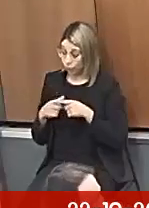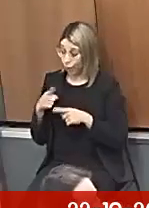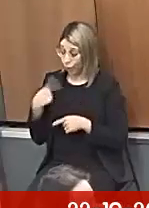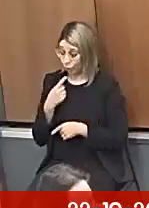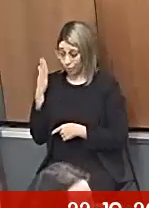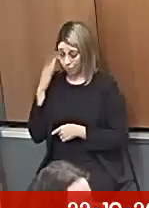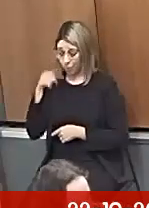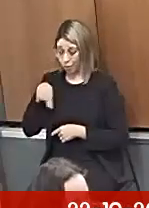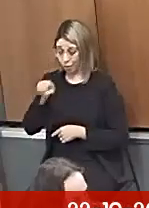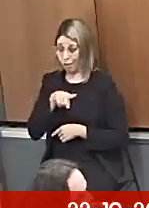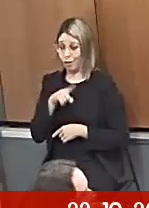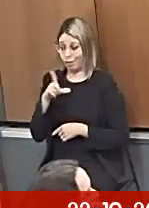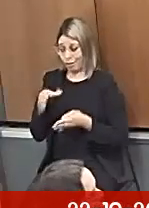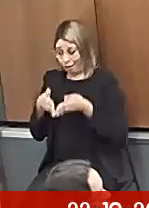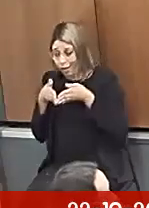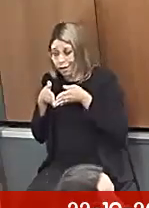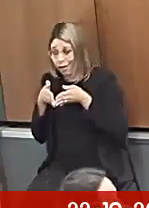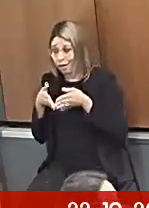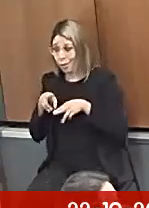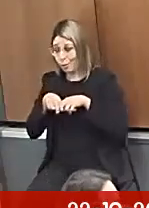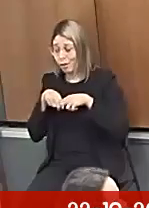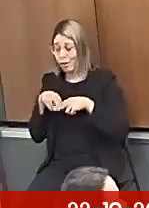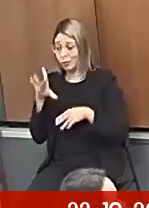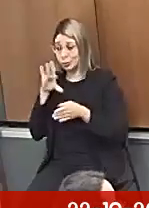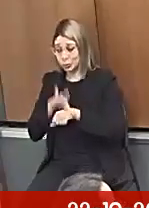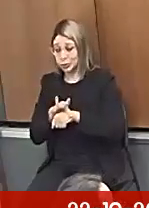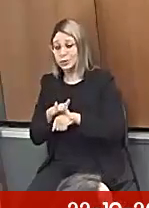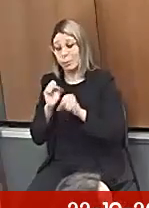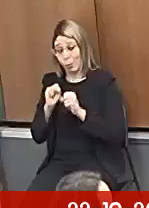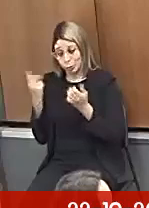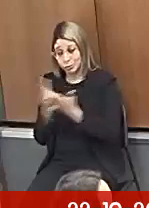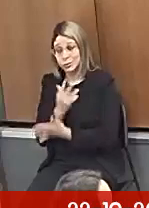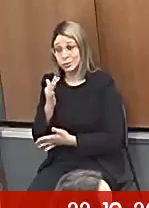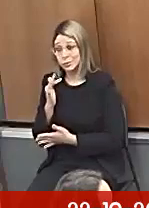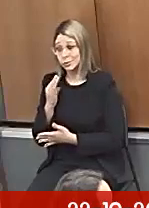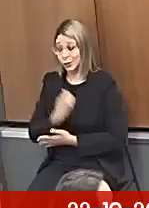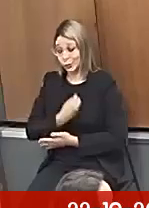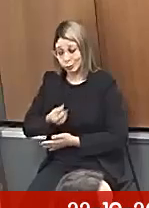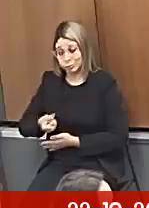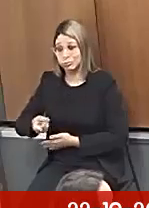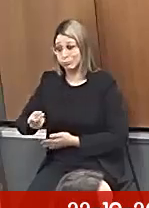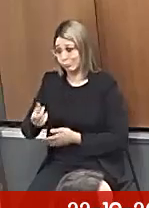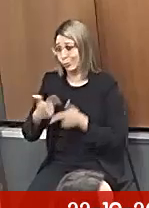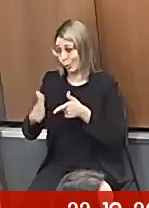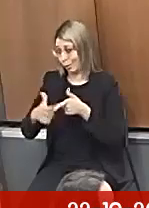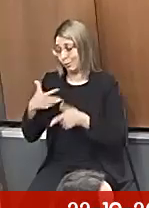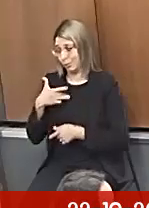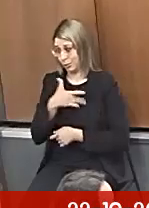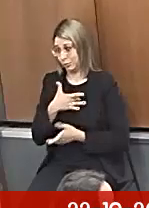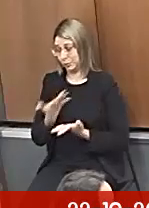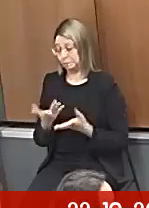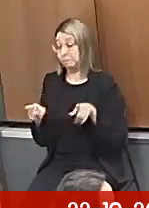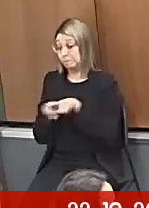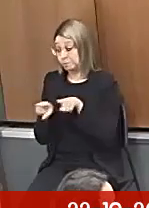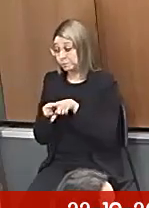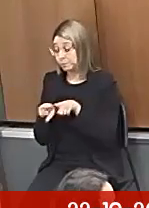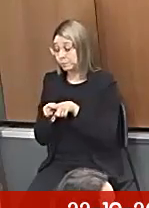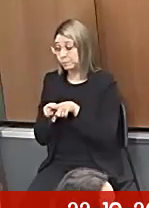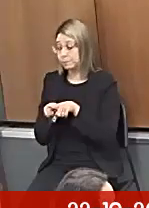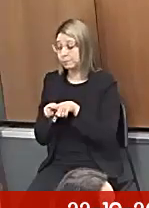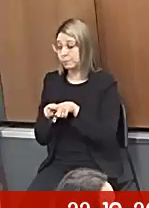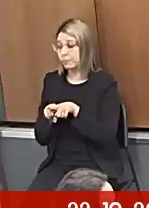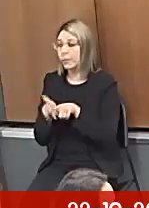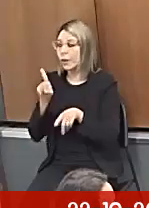por doença, muitos deles poderão ter sequelas para o resto da vida. O âmbito também pode ser